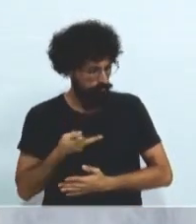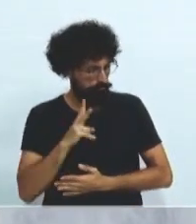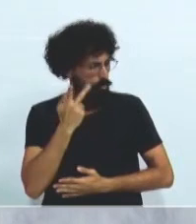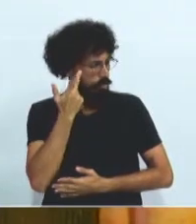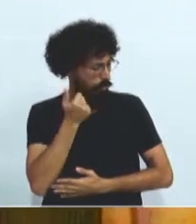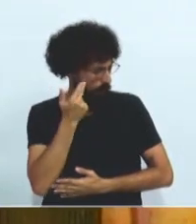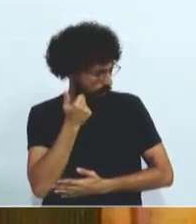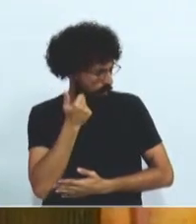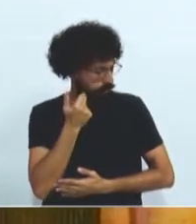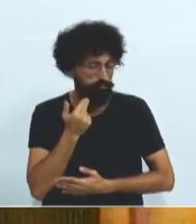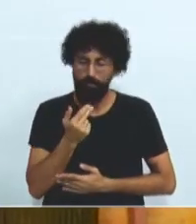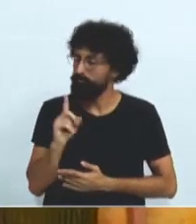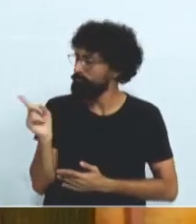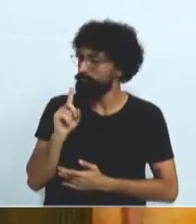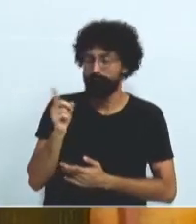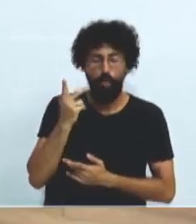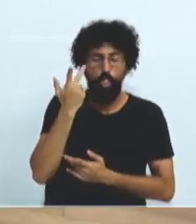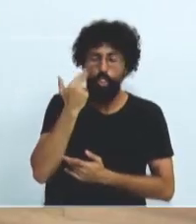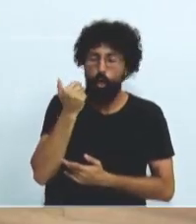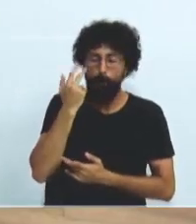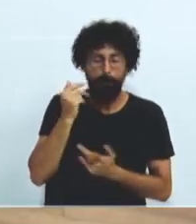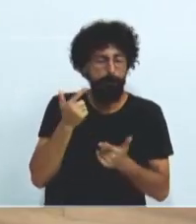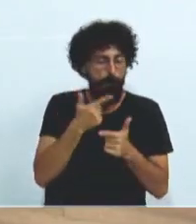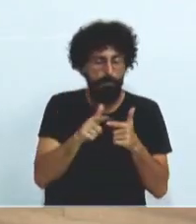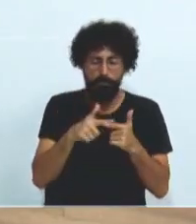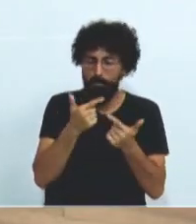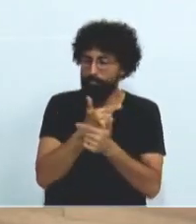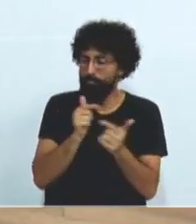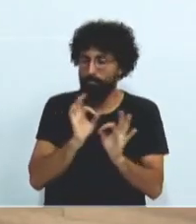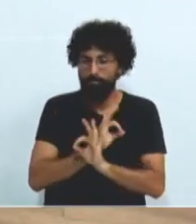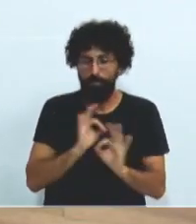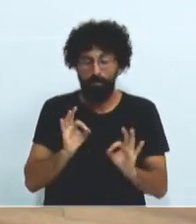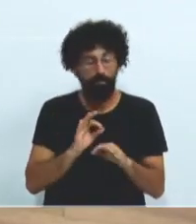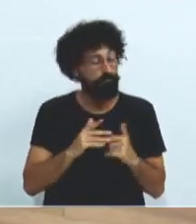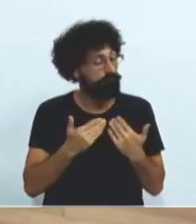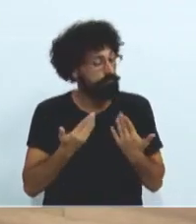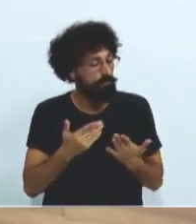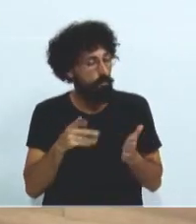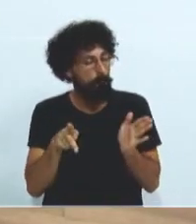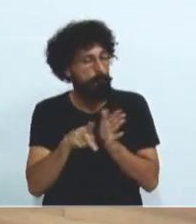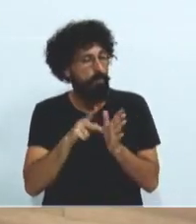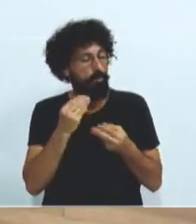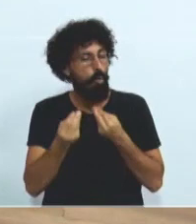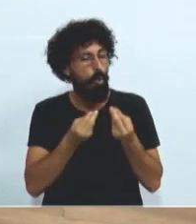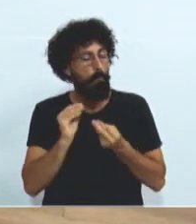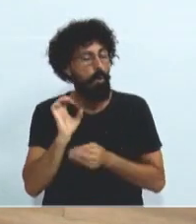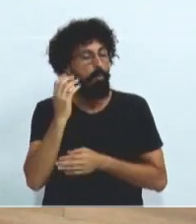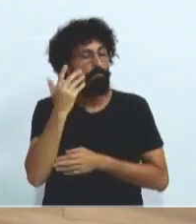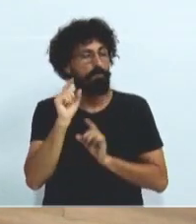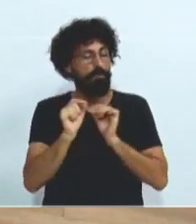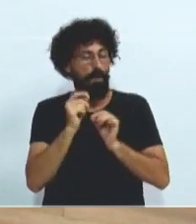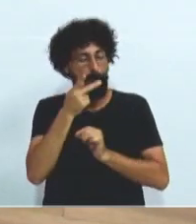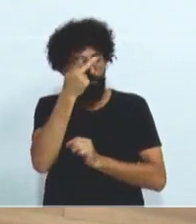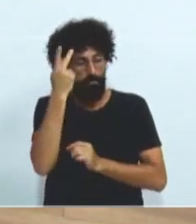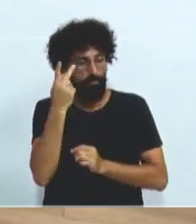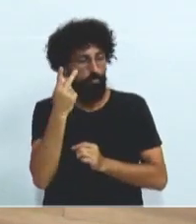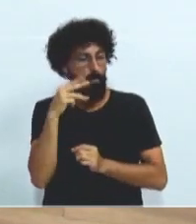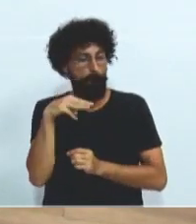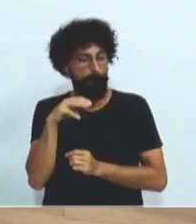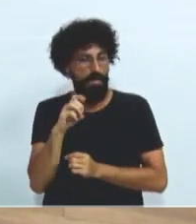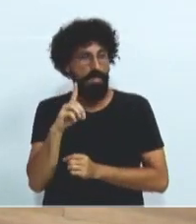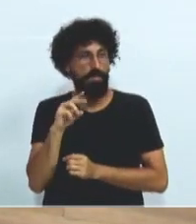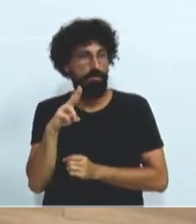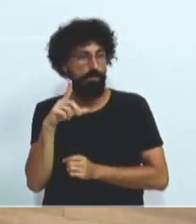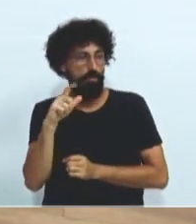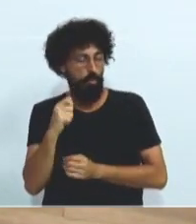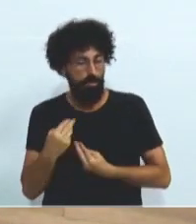óssea. De jeito nenhum. E essa recuperação para esse transplante, como é que acontece? Aliás, nós leigos,